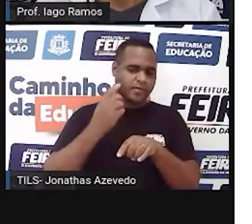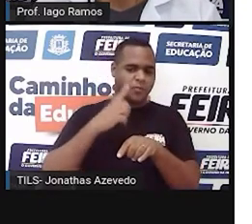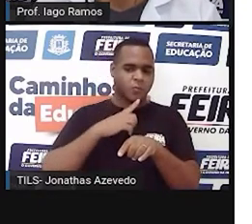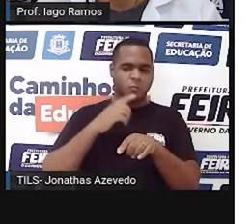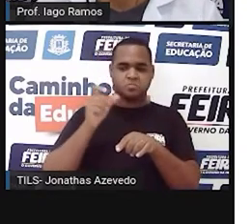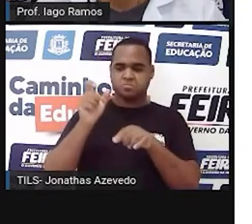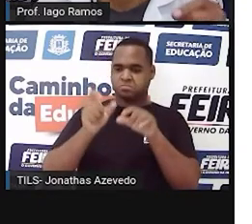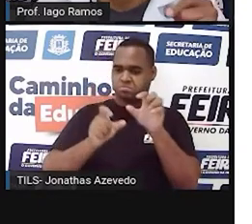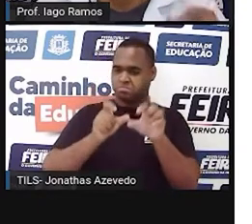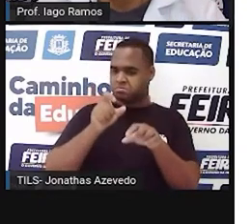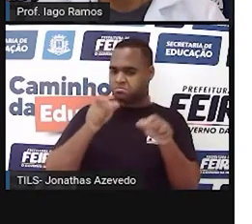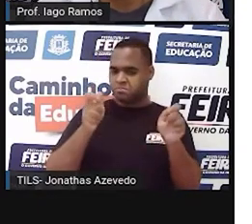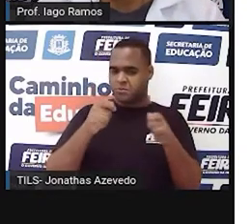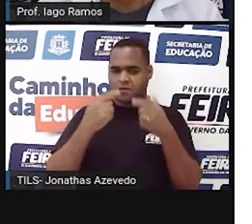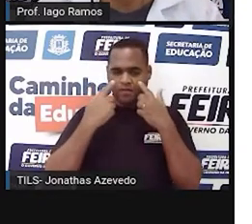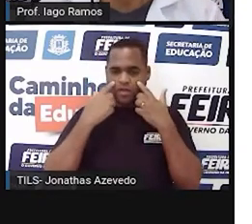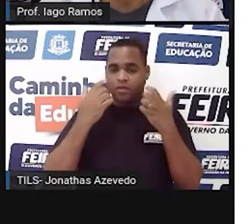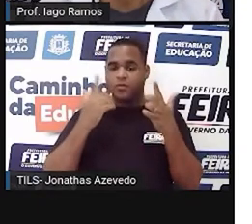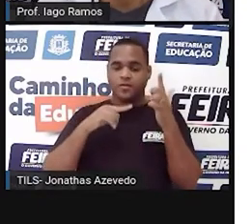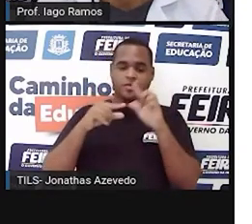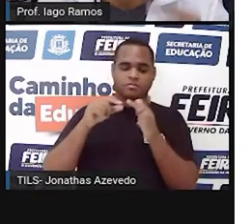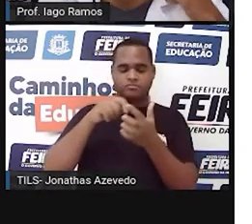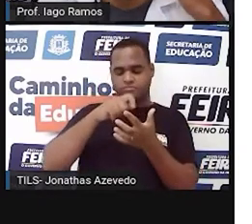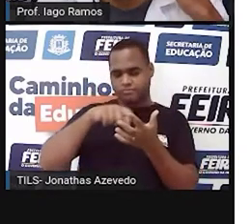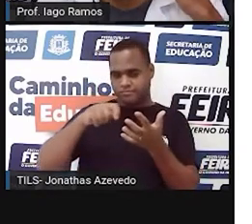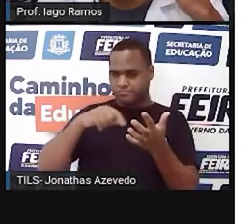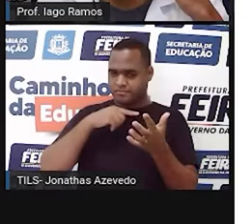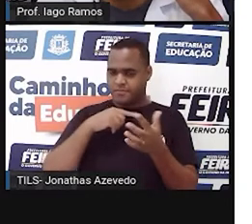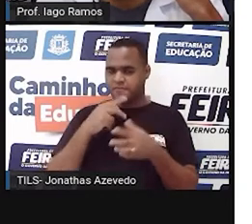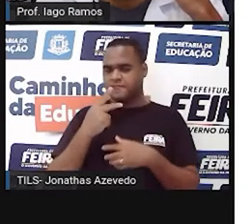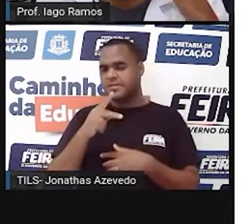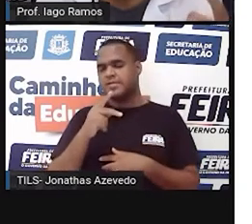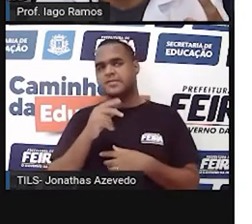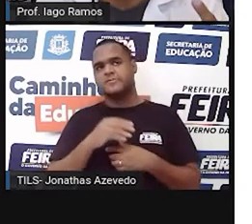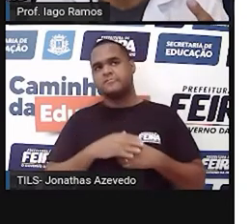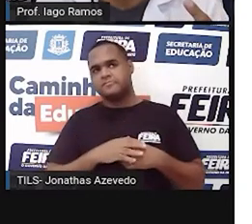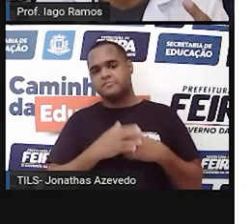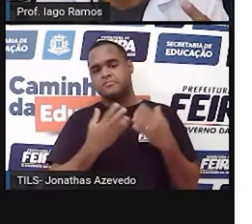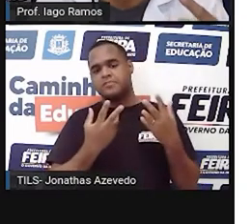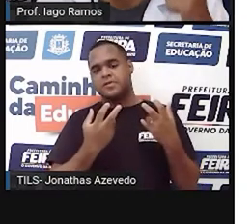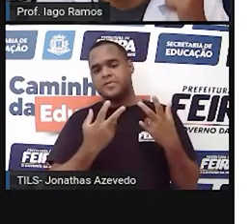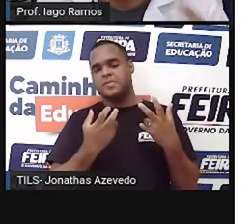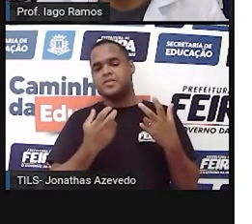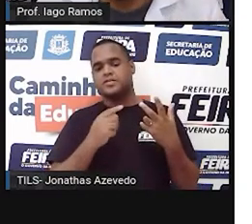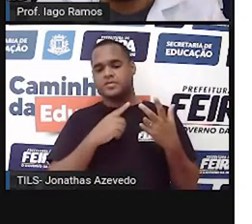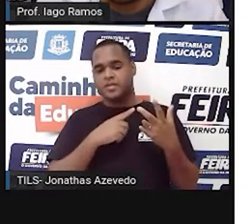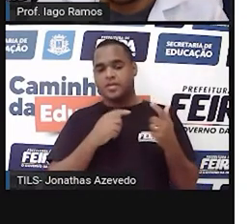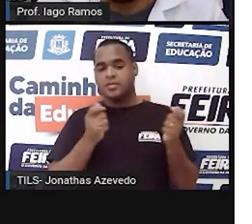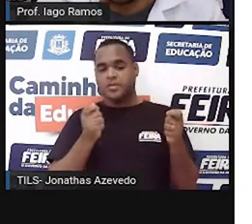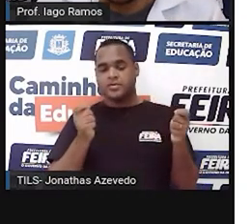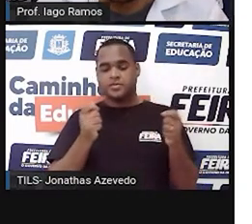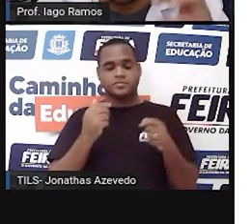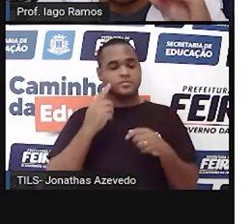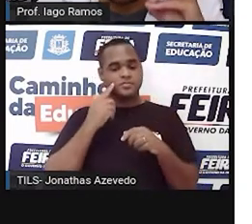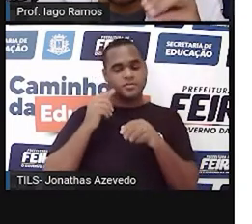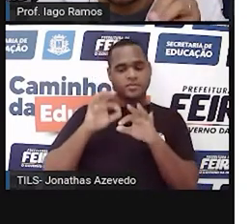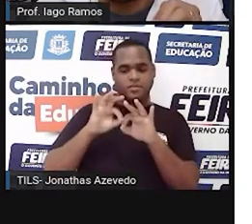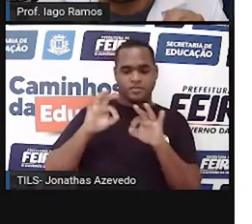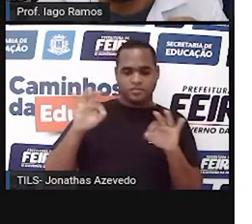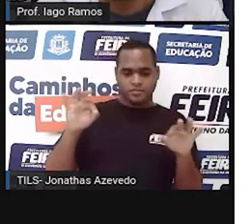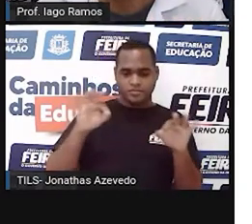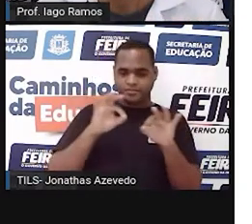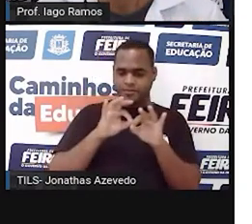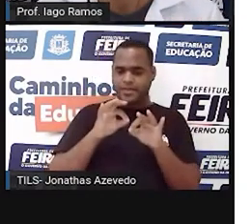quantos objetos que você conseguiu escrever, que você percebeu que dá para medir? Conta